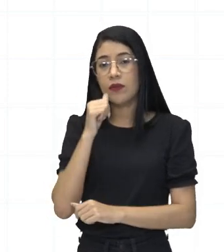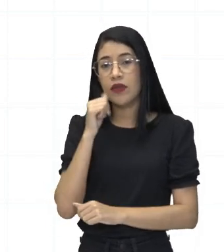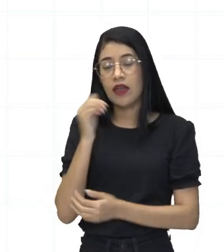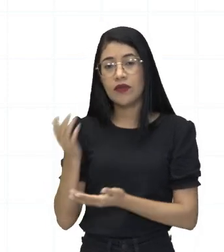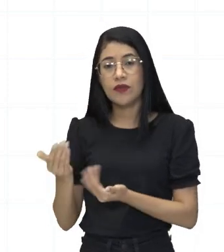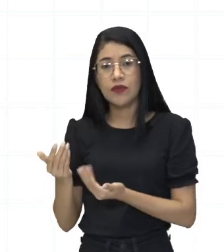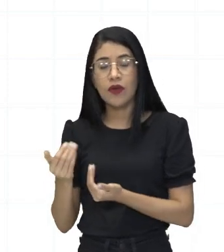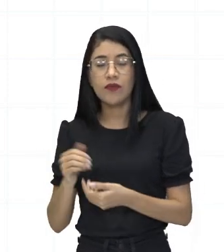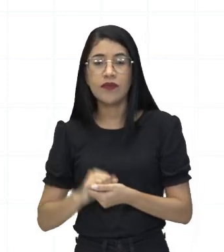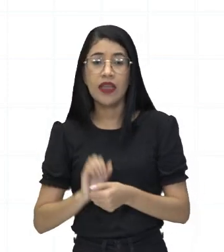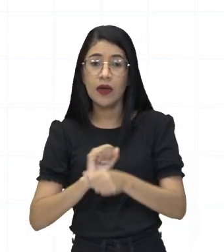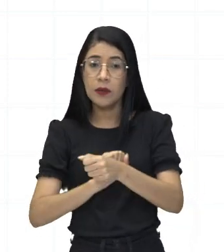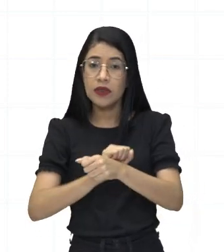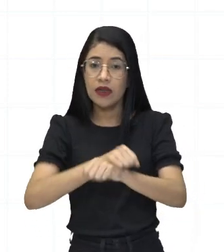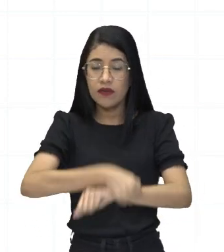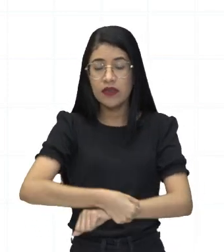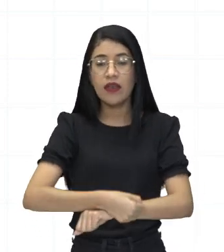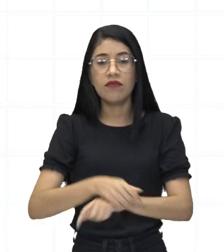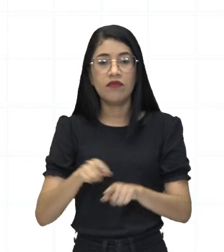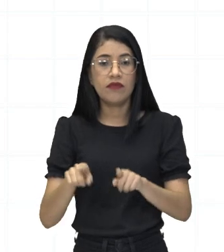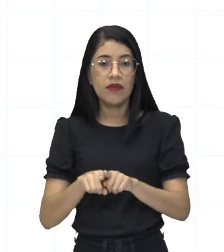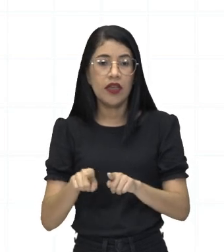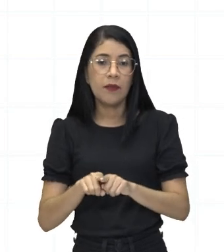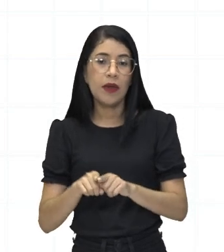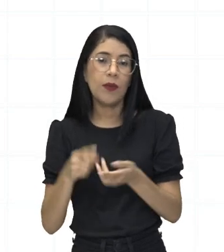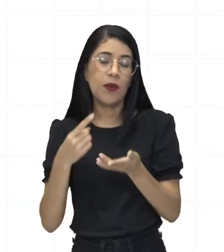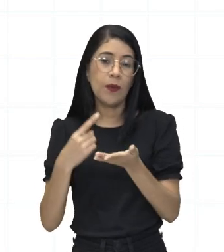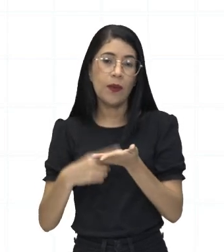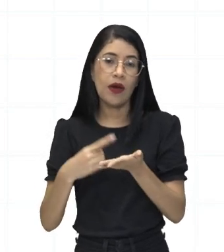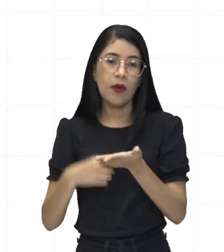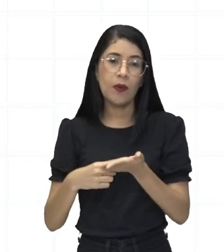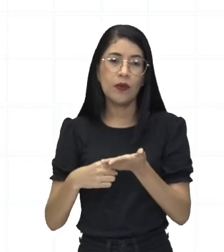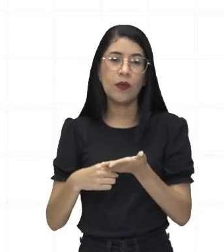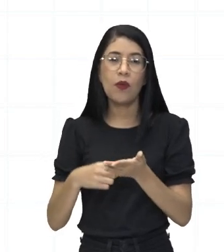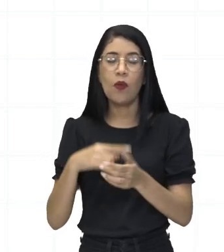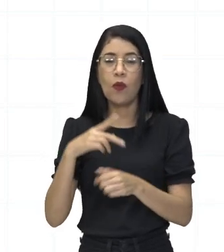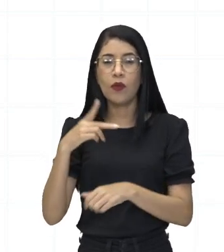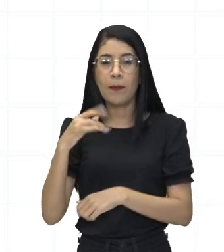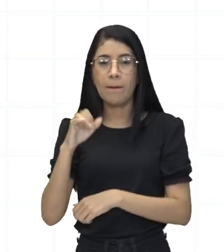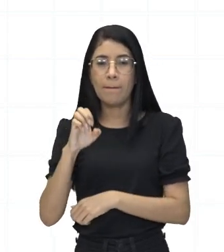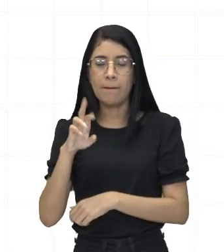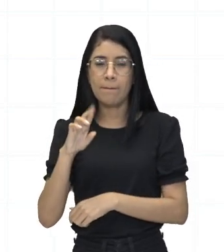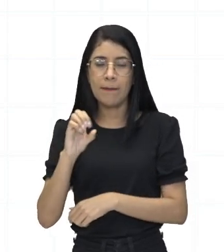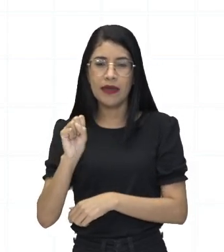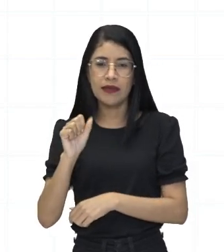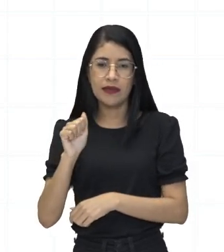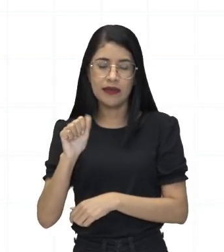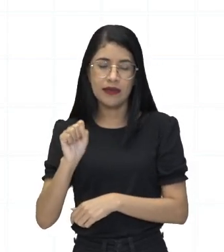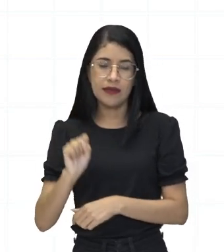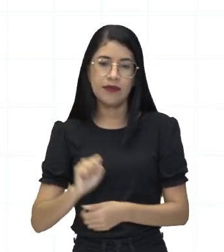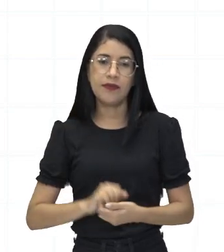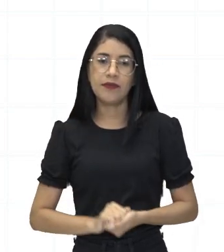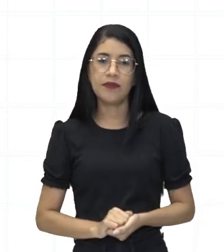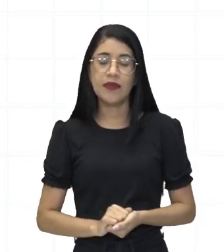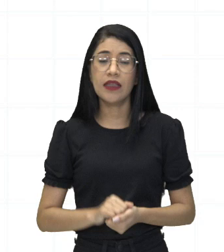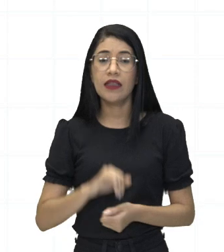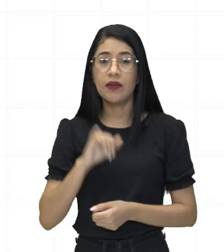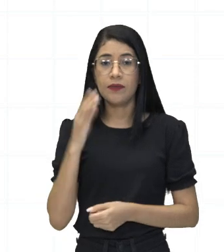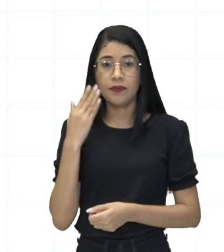foram escravizadas como parte de um acordo feito com os persas. Então, aqui nós temos a ordem